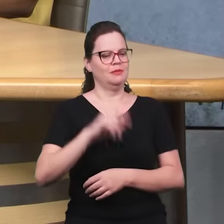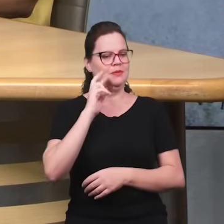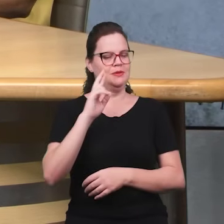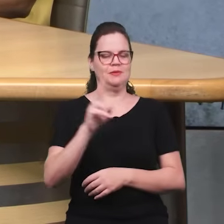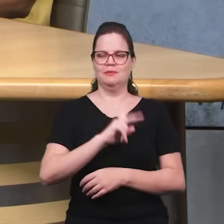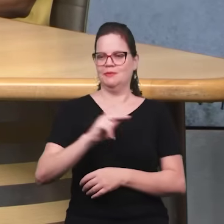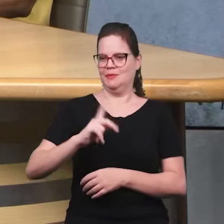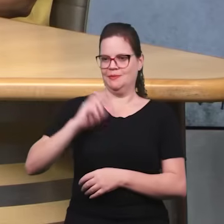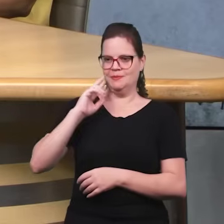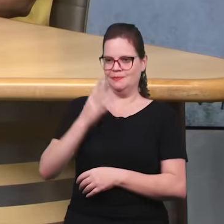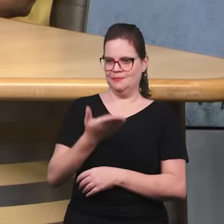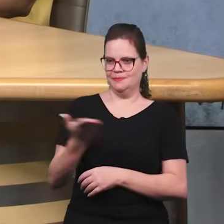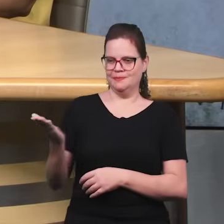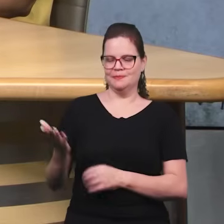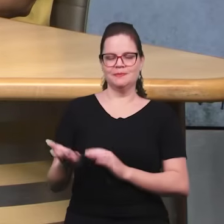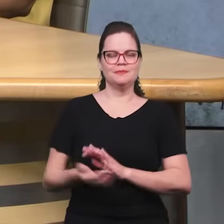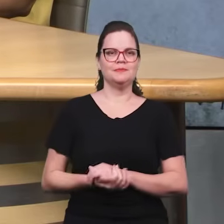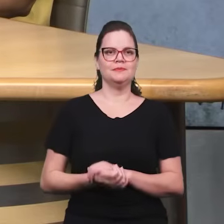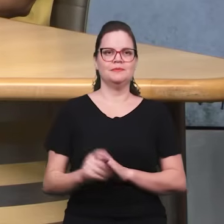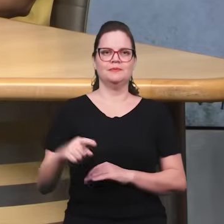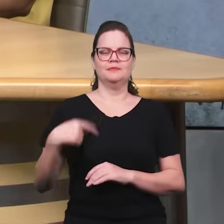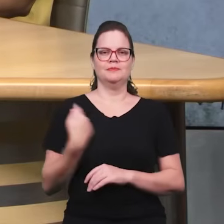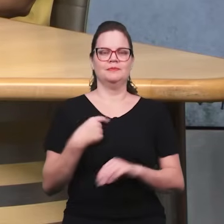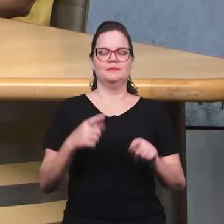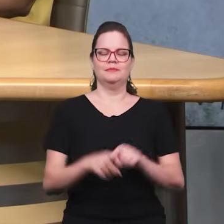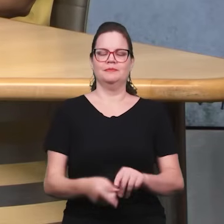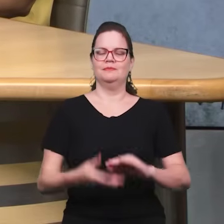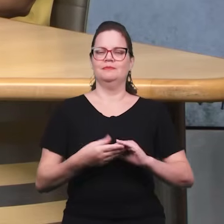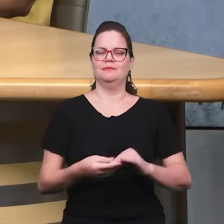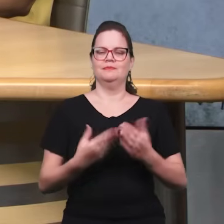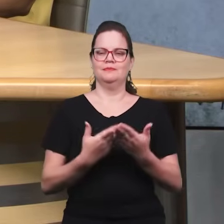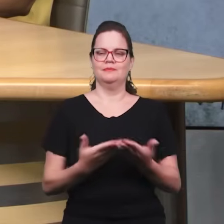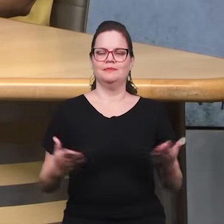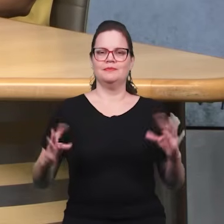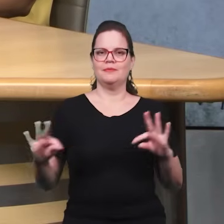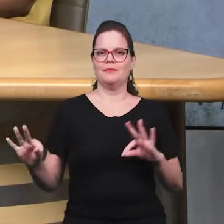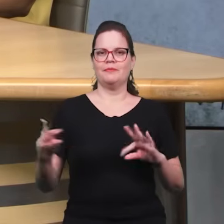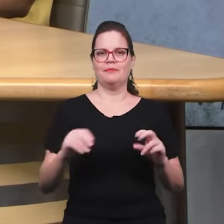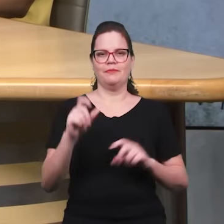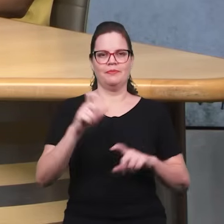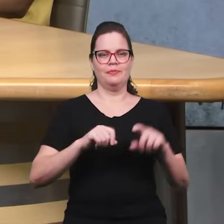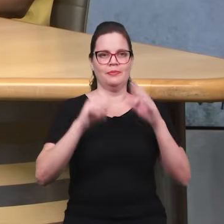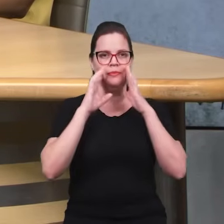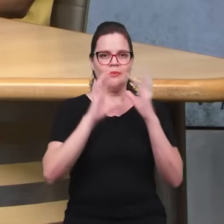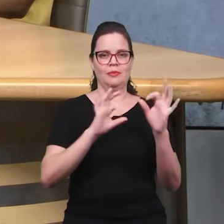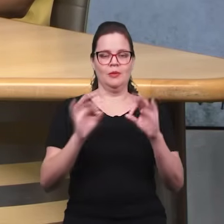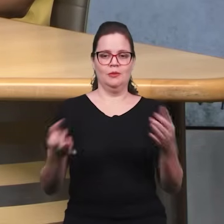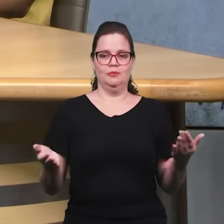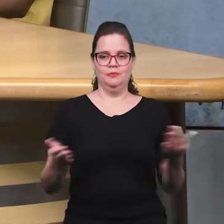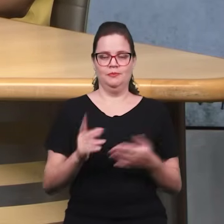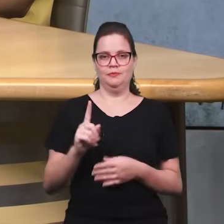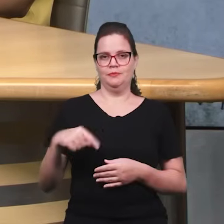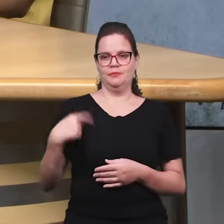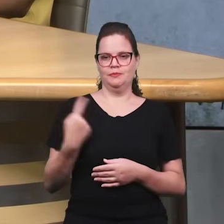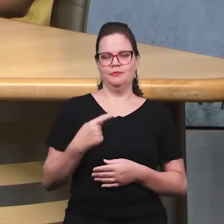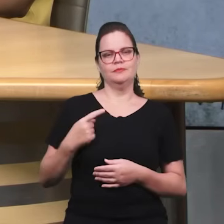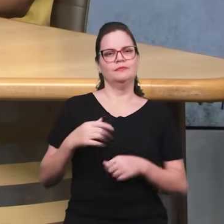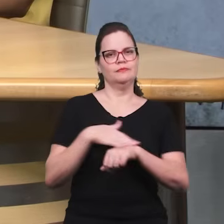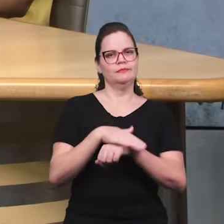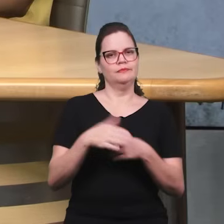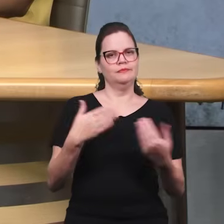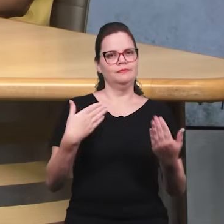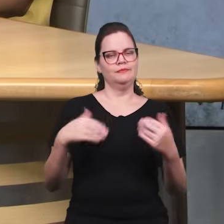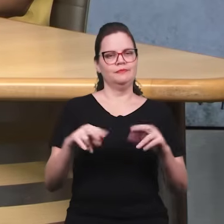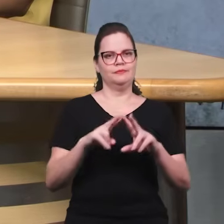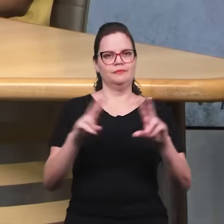Senhor, Cris. Paz do Senhor, Andréia. Nós desejamos a paz do Senhor a todos que estão nos assistindo. Hoje nós vamos comentar um